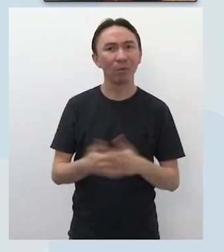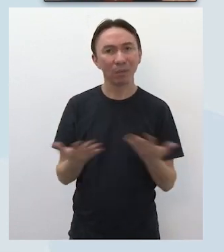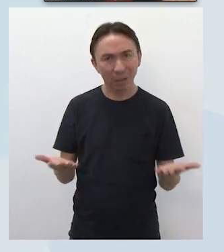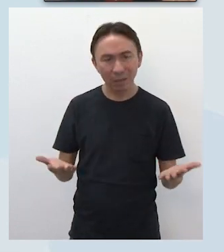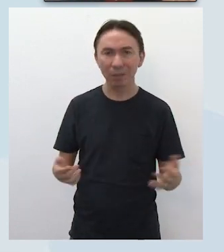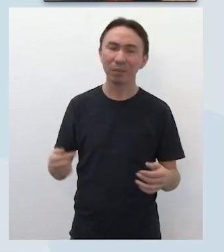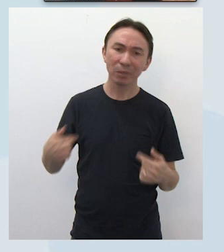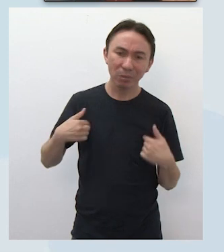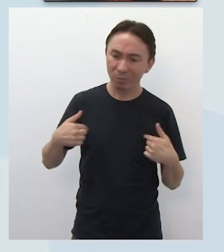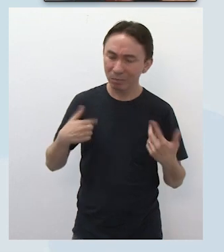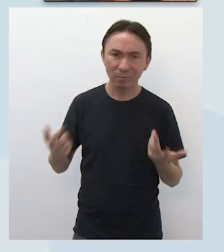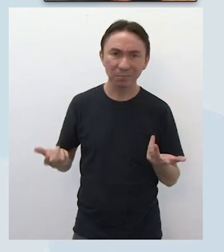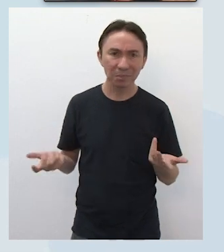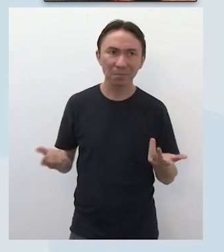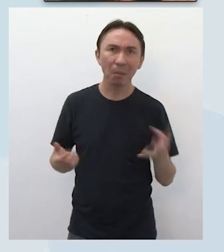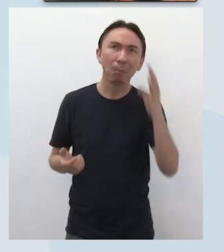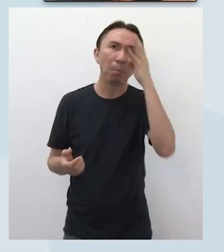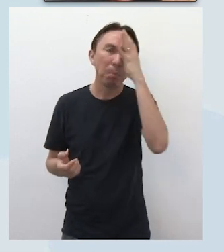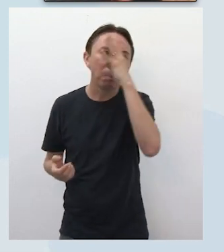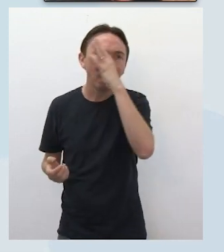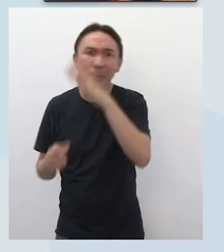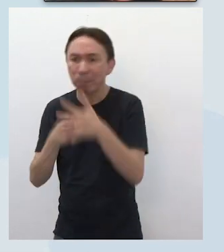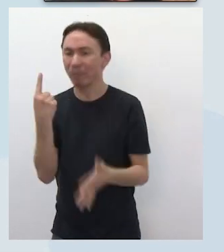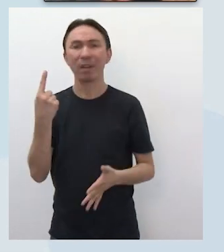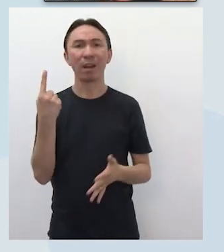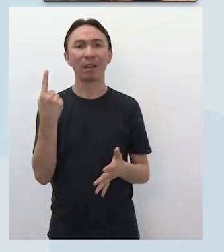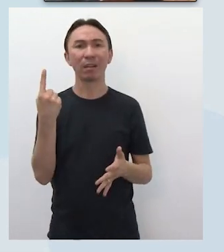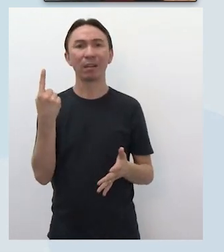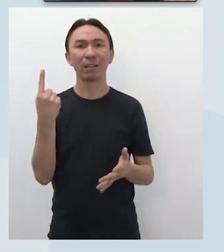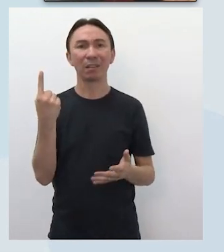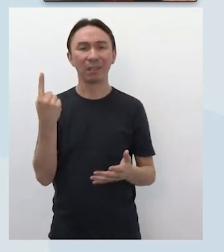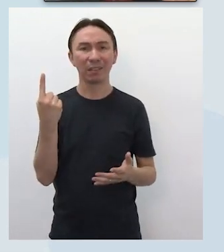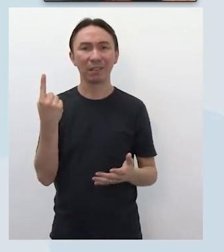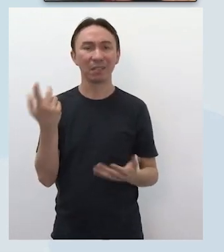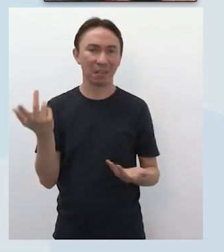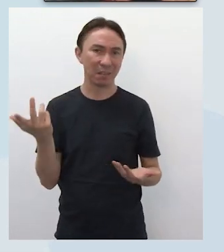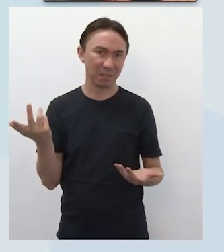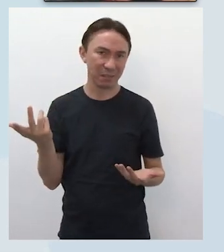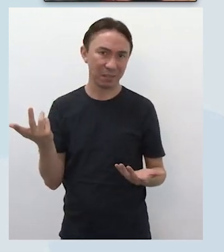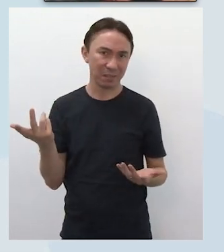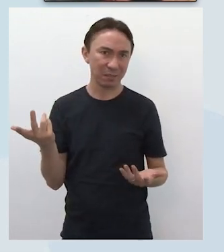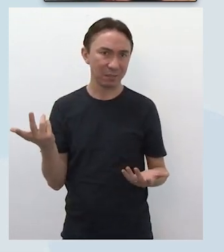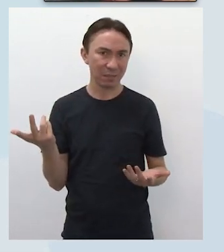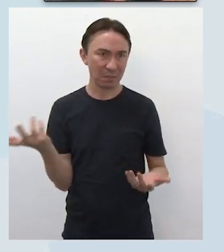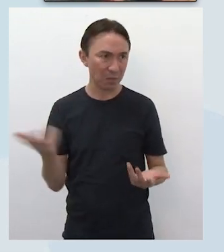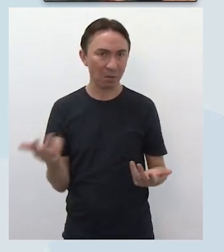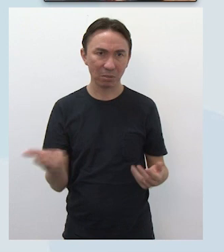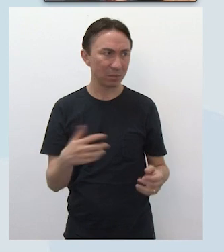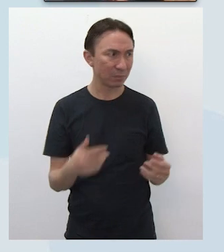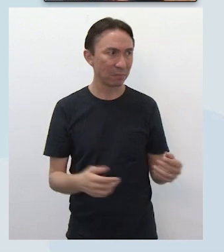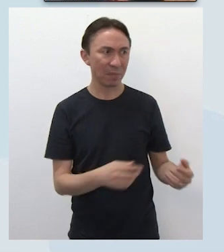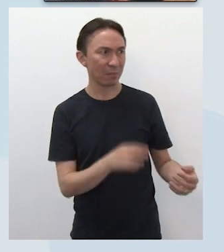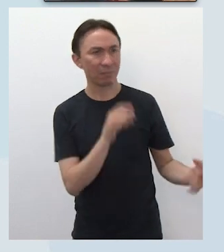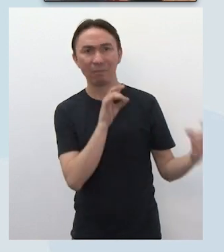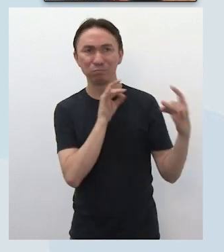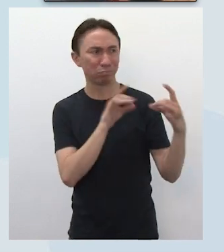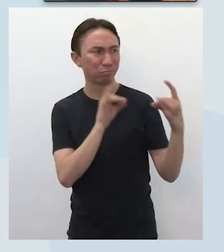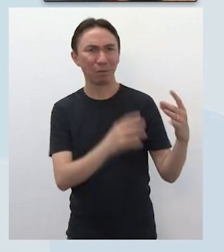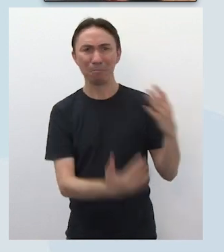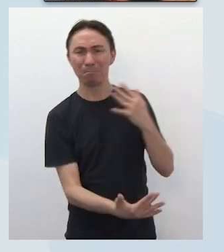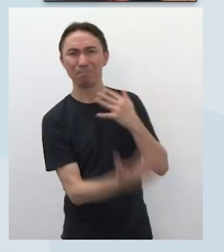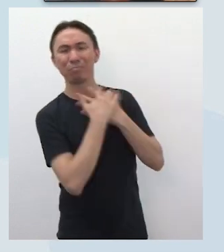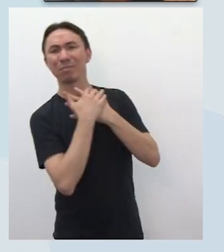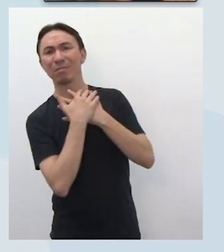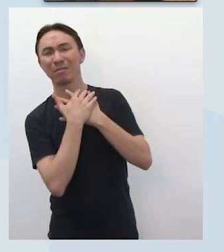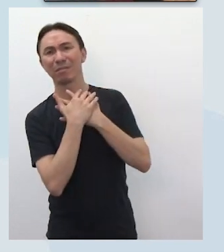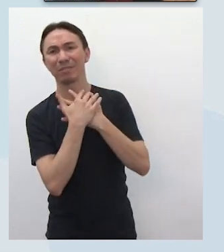da reunião, né? Então, assim, em geral, a gente se protege desse ataque, né? Então, o feedback eficaz, ele